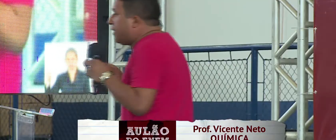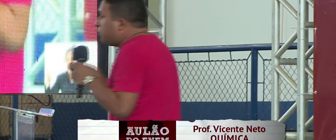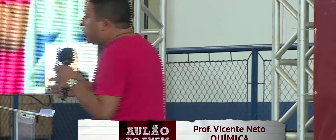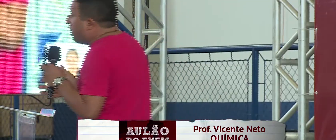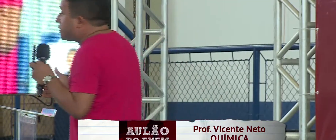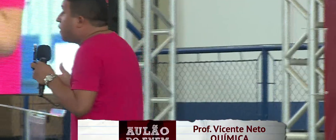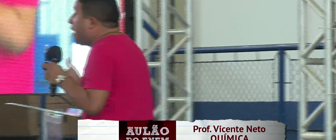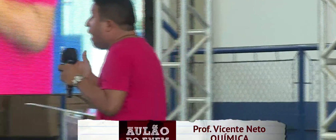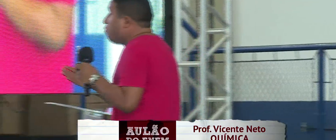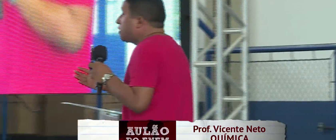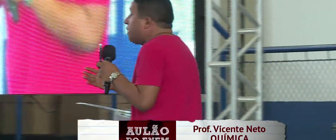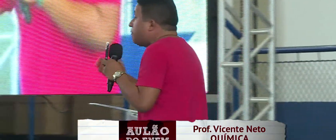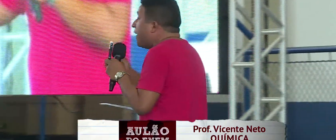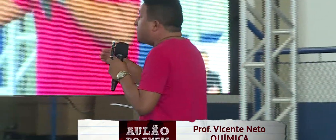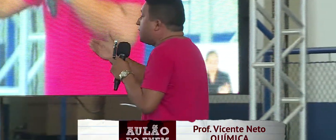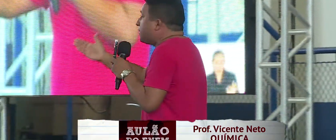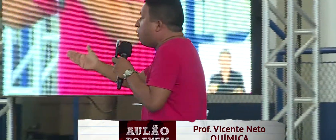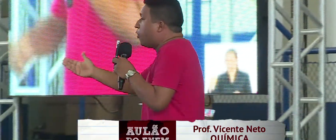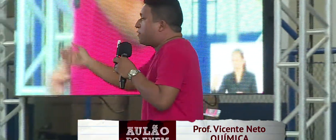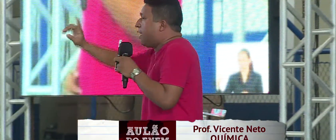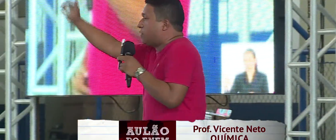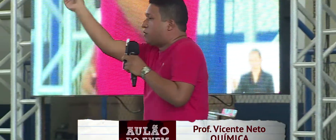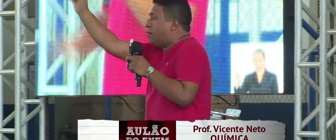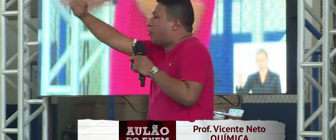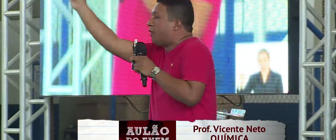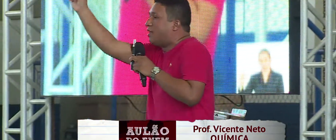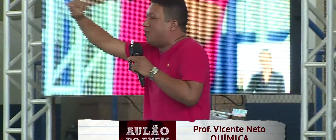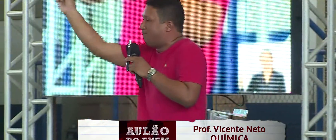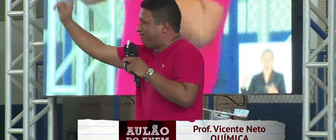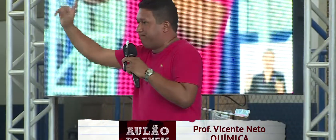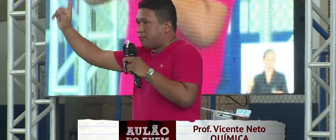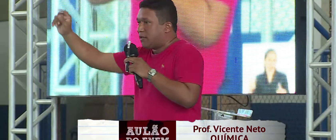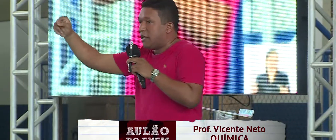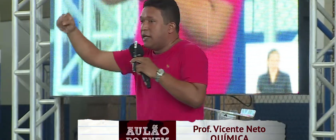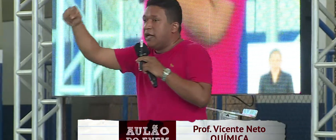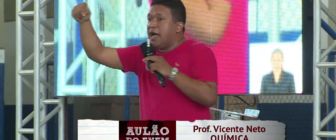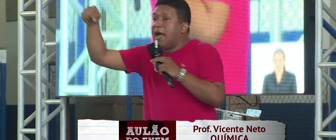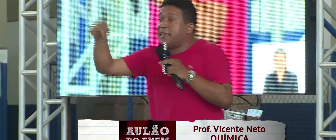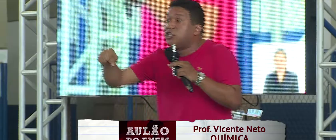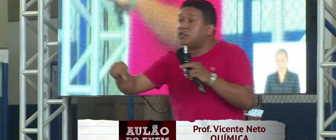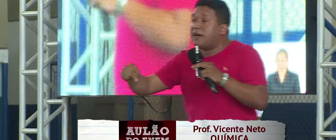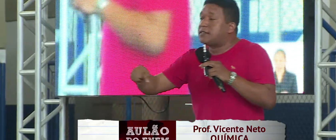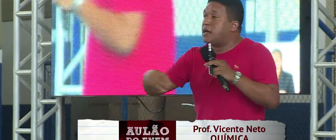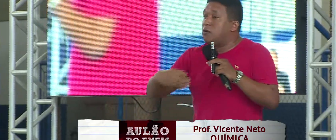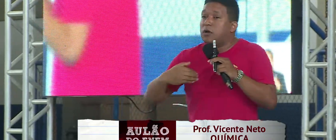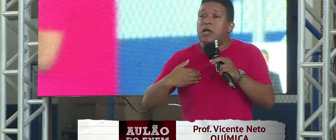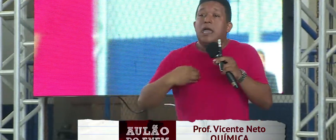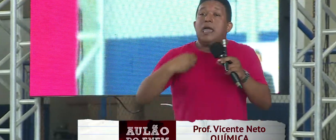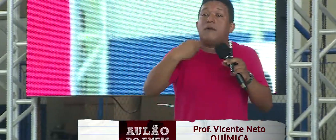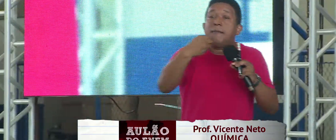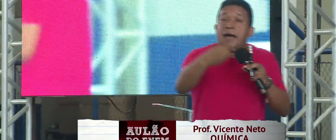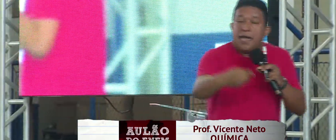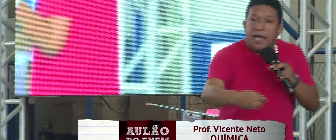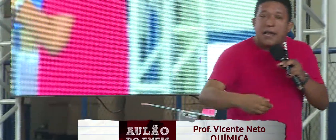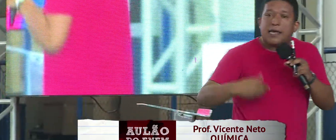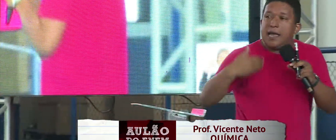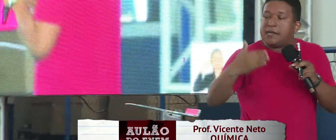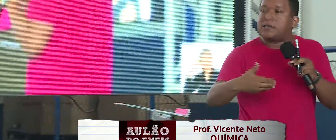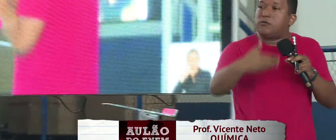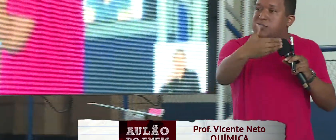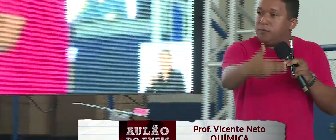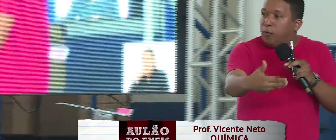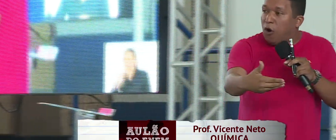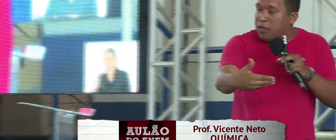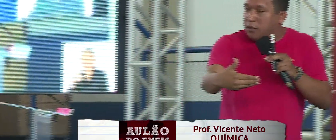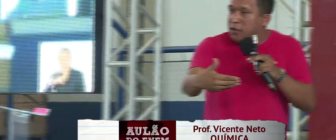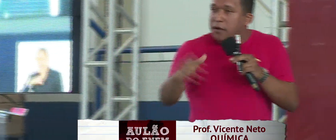pensa que a energia de ativação é algo que vai facilitar o processo, mas não é não. A energia de ativação é uma barreira que a